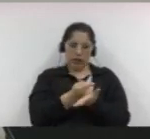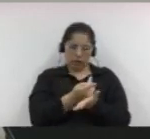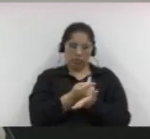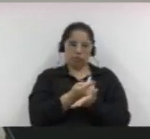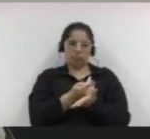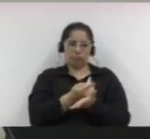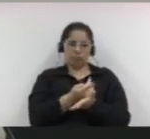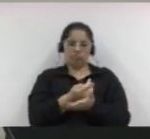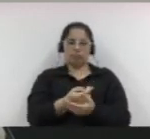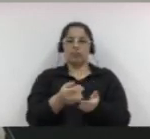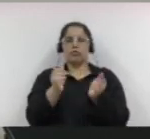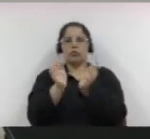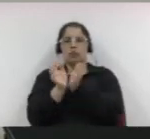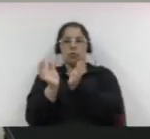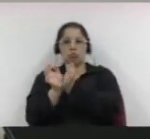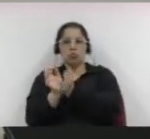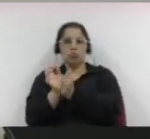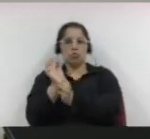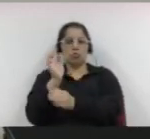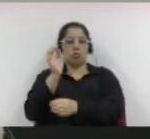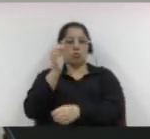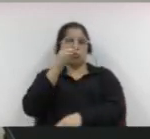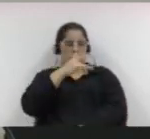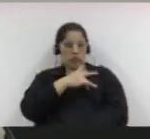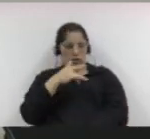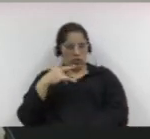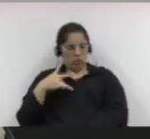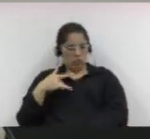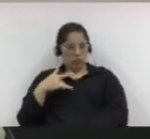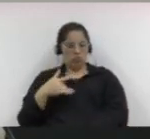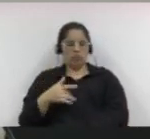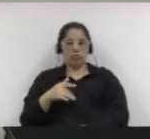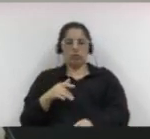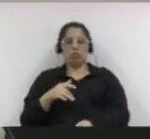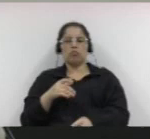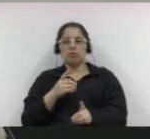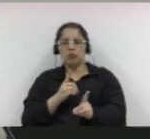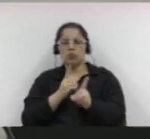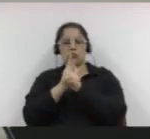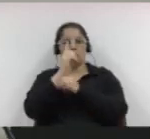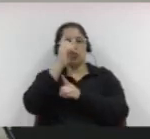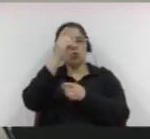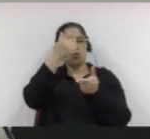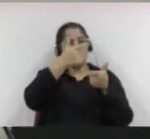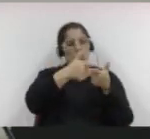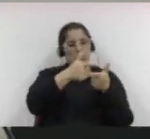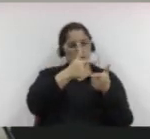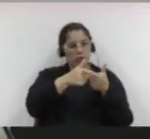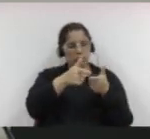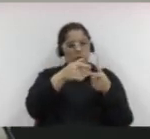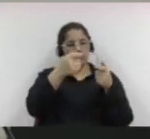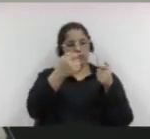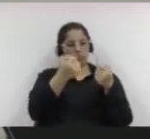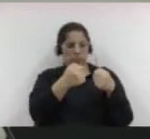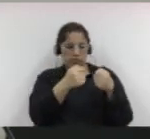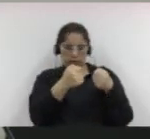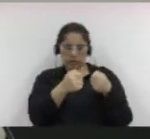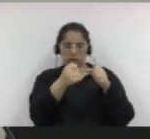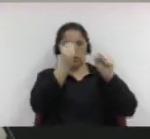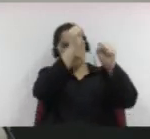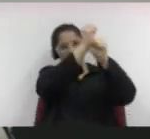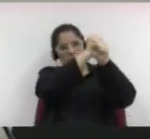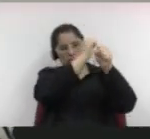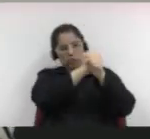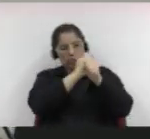esse trabalho, a Comissão de Saúde está empenhada, encontramos uma pequena reforma que tem que fazer ali no Nossa Senhora das Dores, mas já discutimos com o